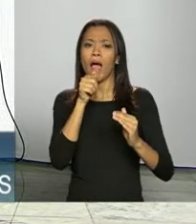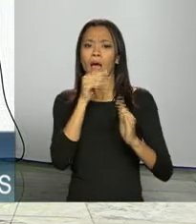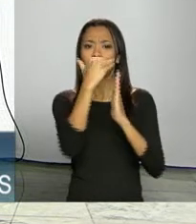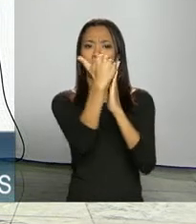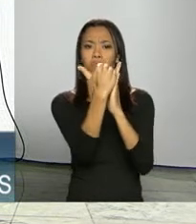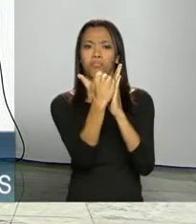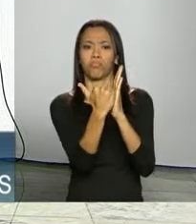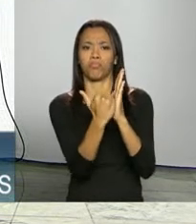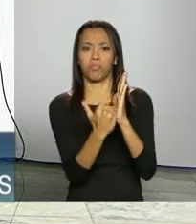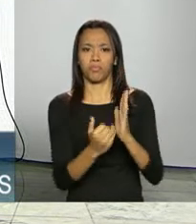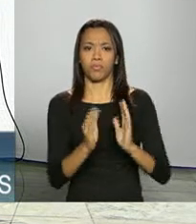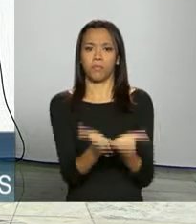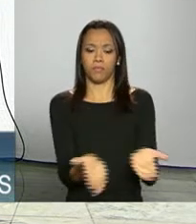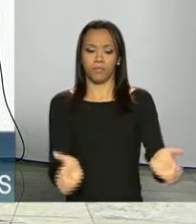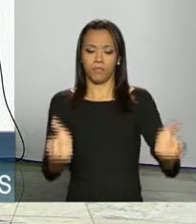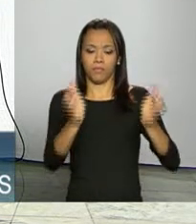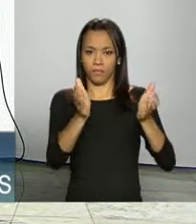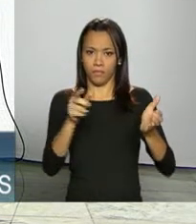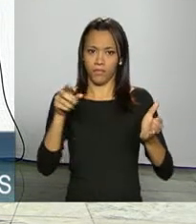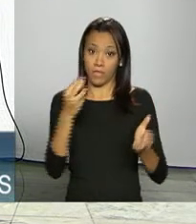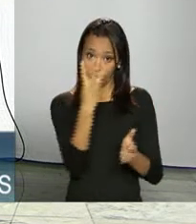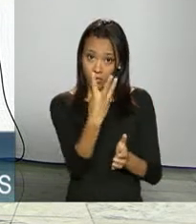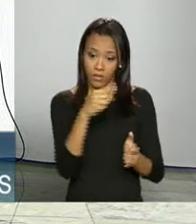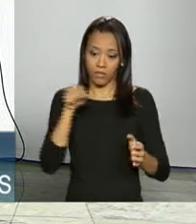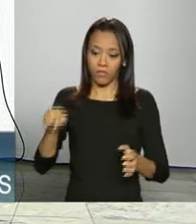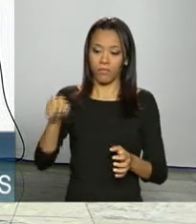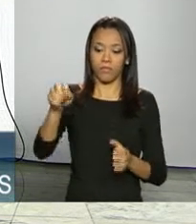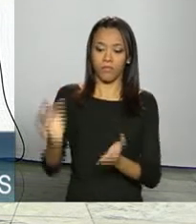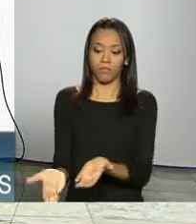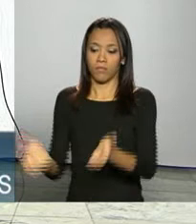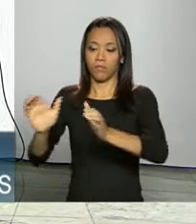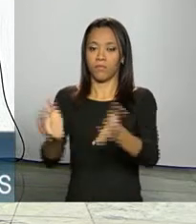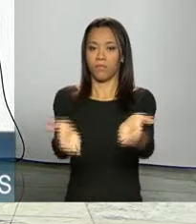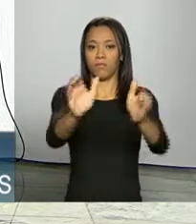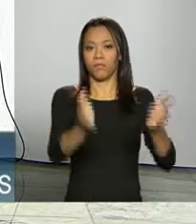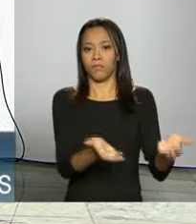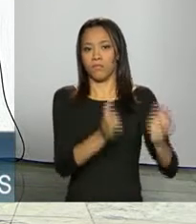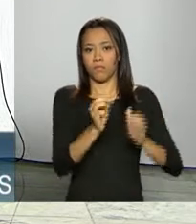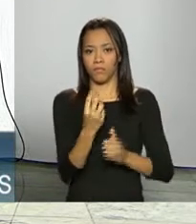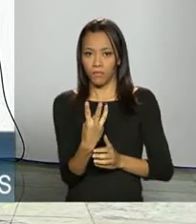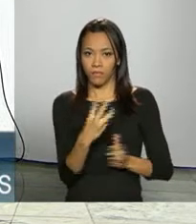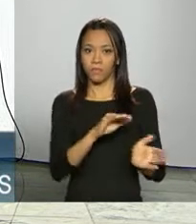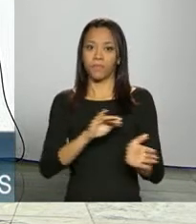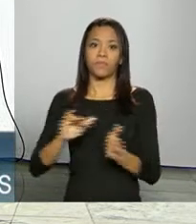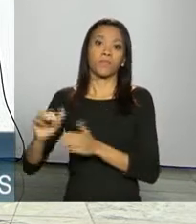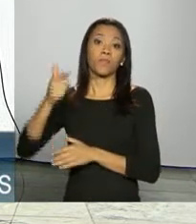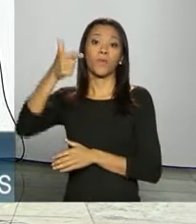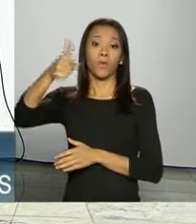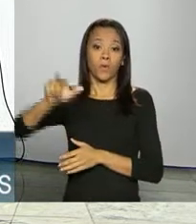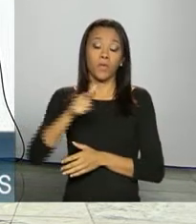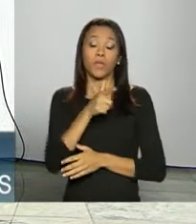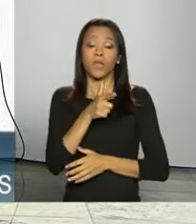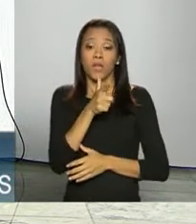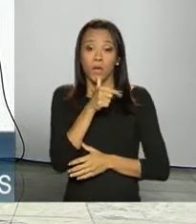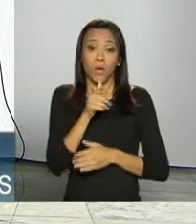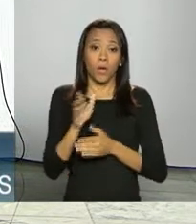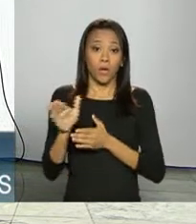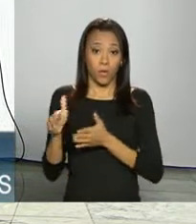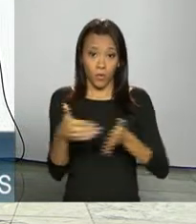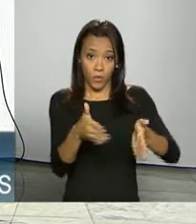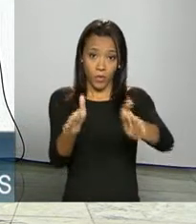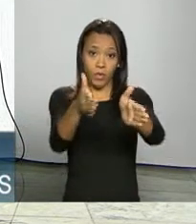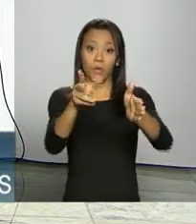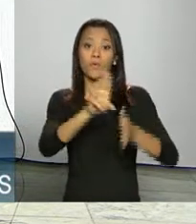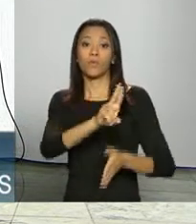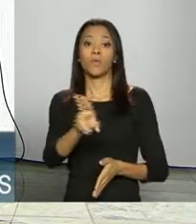baixo no reservatório no conjunto do sistema Paraopeba em relação ao Rio São Francisco ele tem